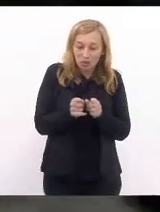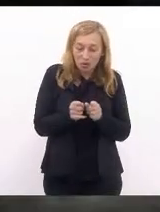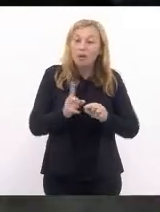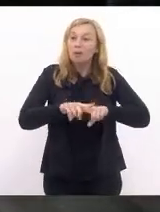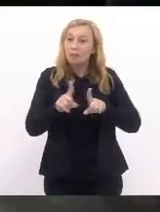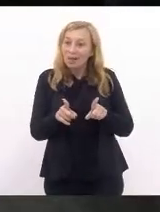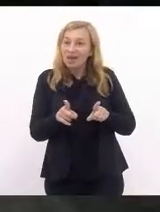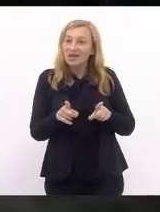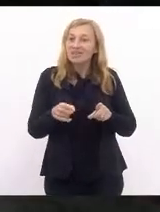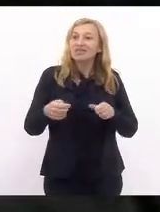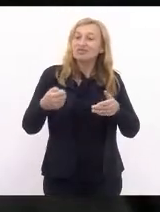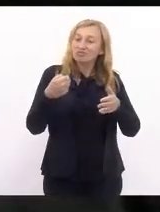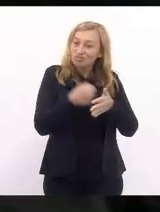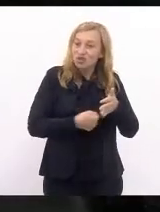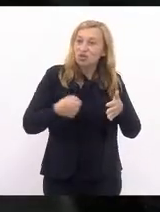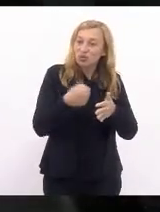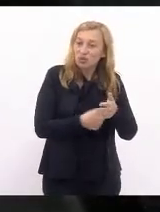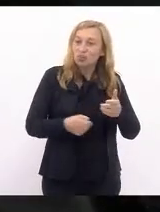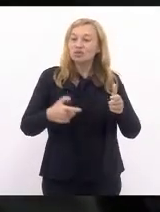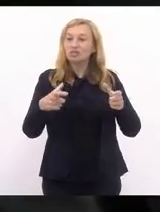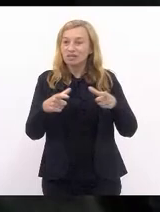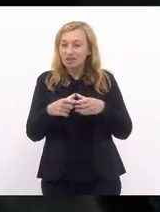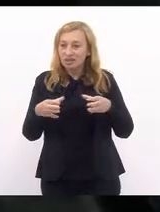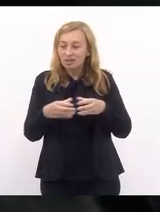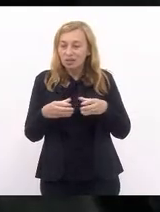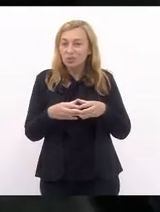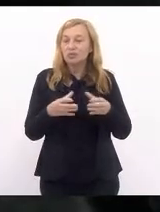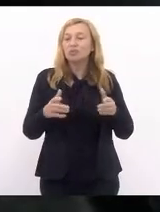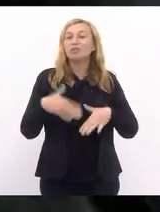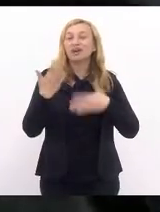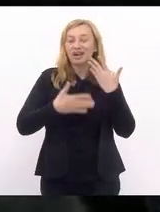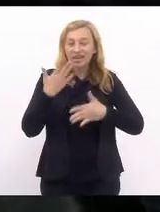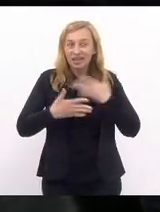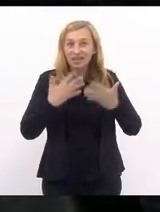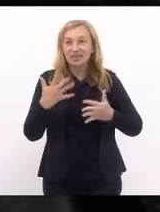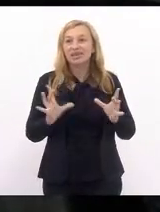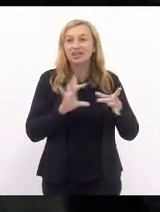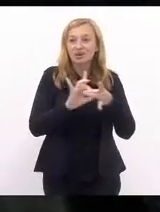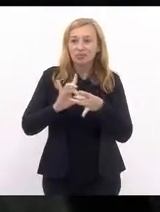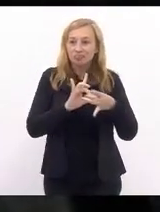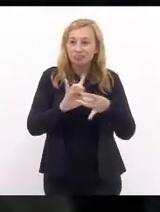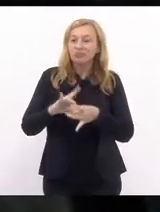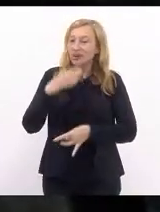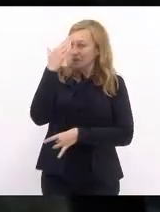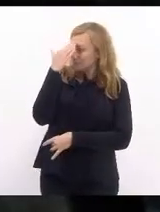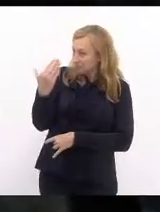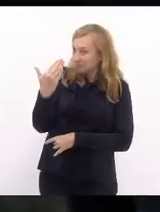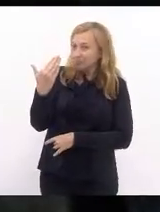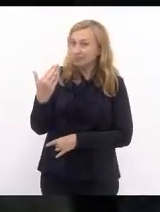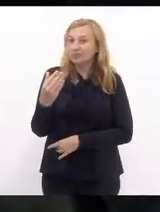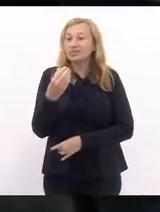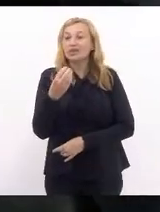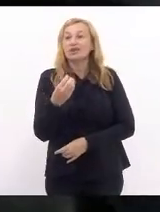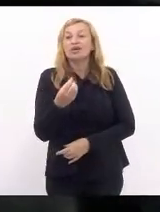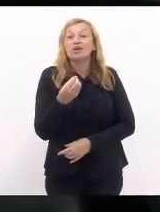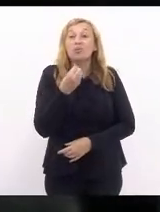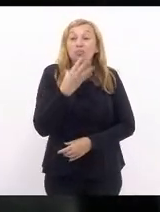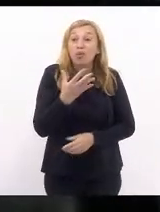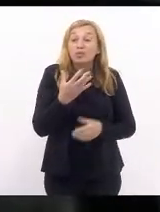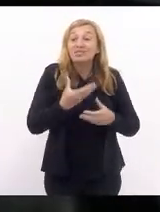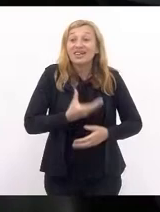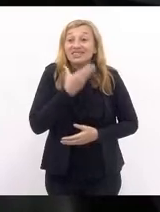mas mesmo assim de trabalho integral também com muita alegria com muita harmonia muito obrigada bom bom